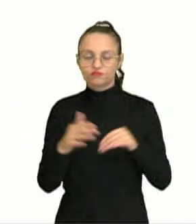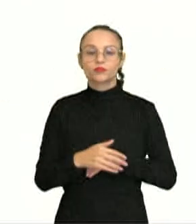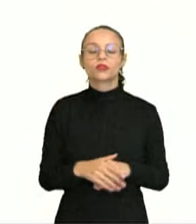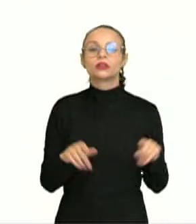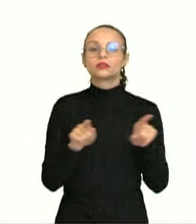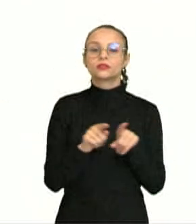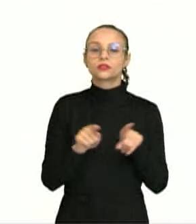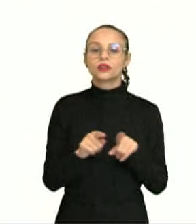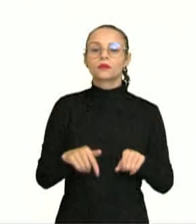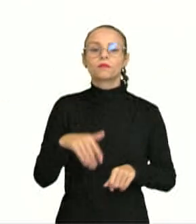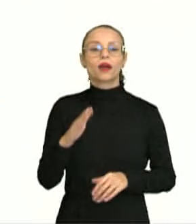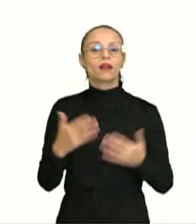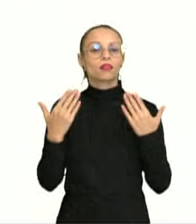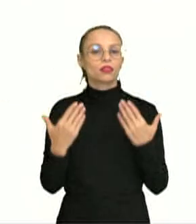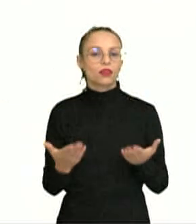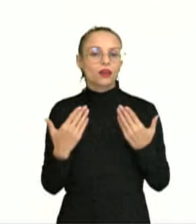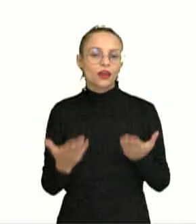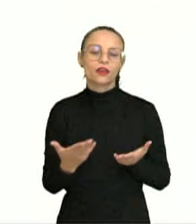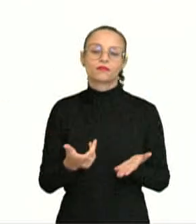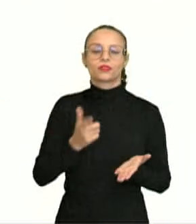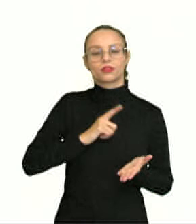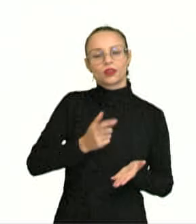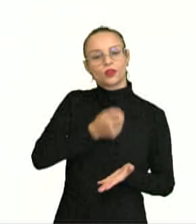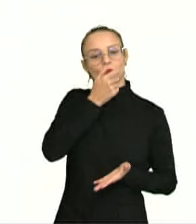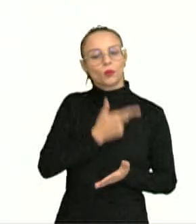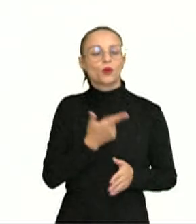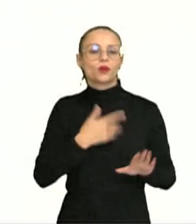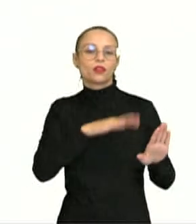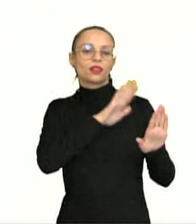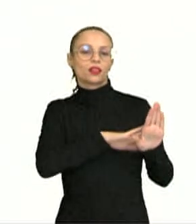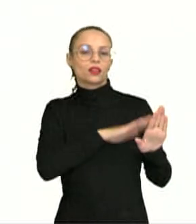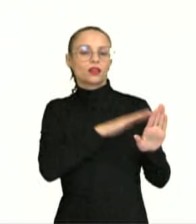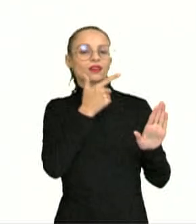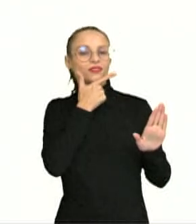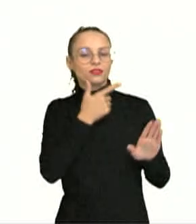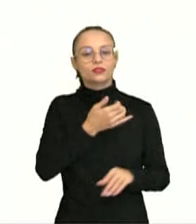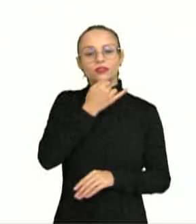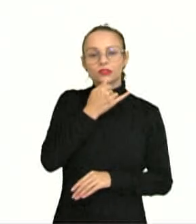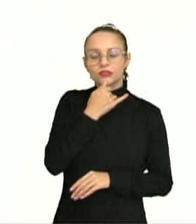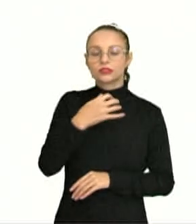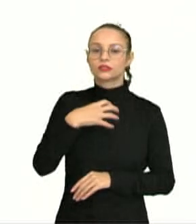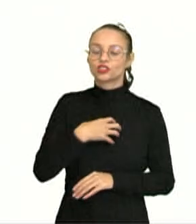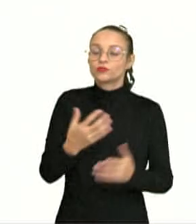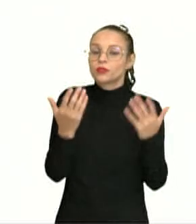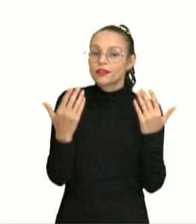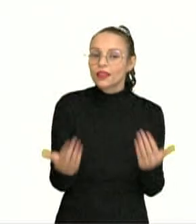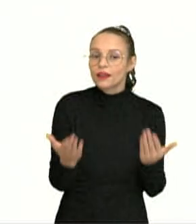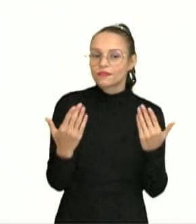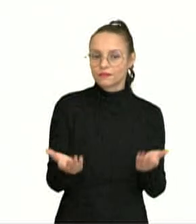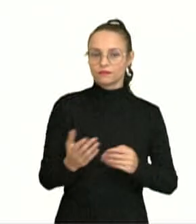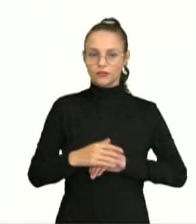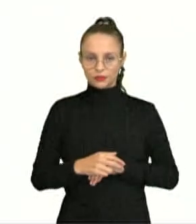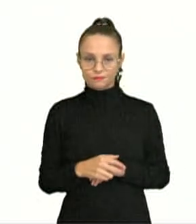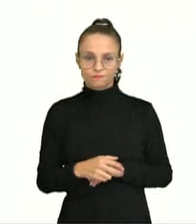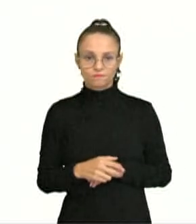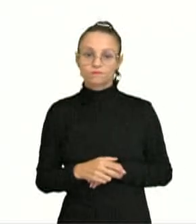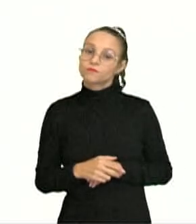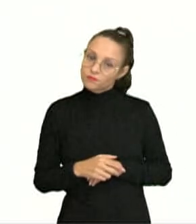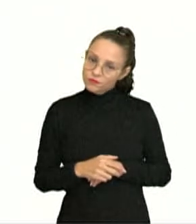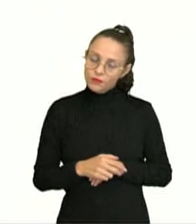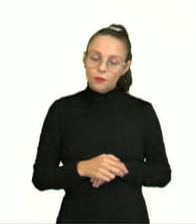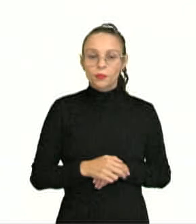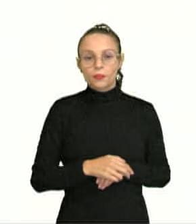ela é mais leve, com uma pitada de humor, ironia, tristeza, enfim, um sentimento leve, que leve ao